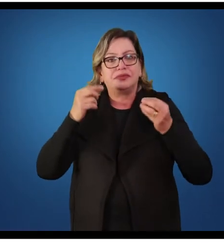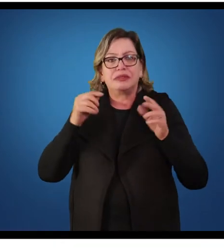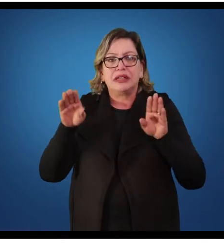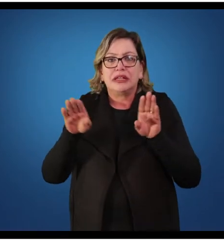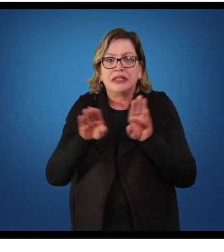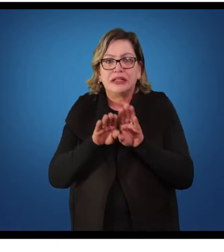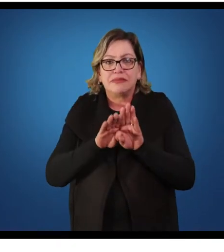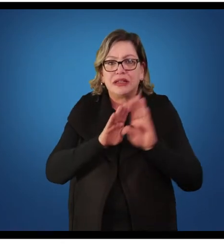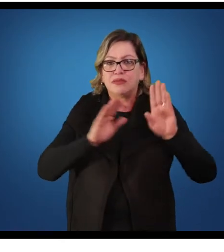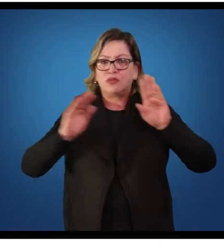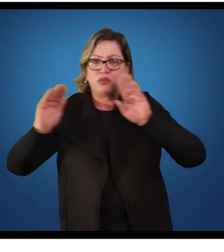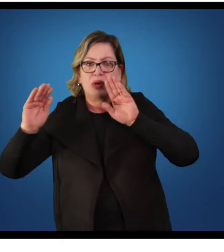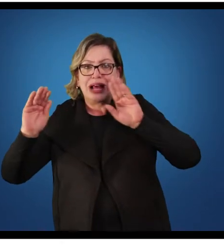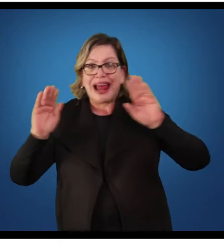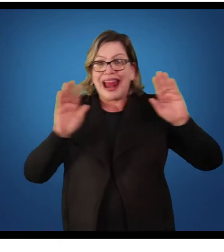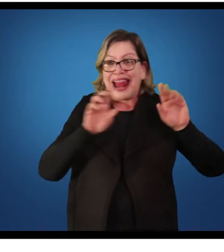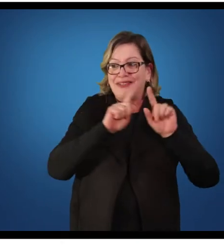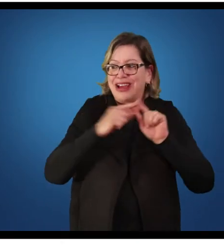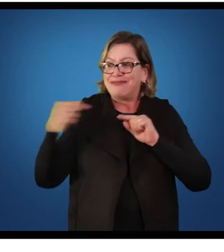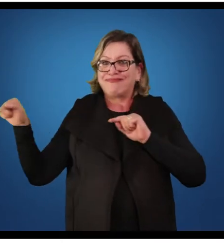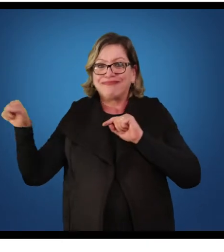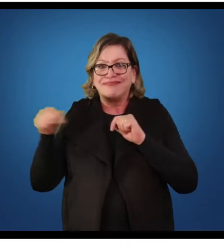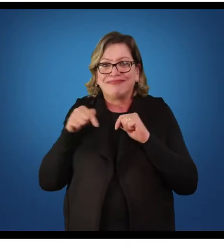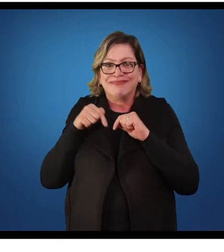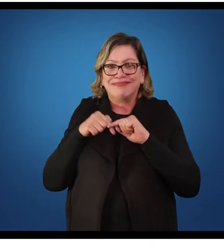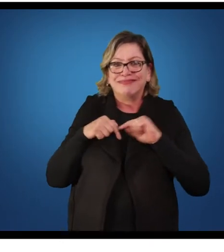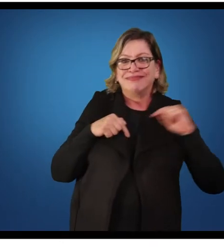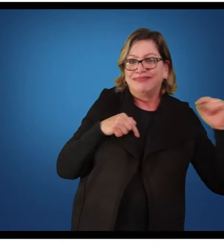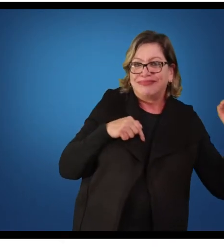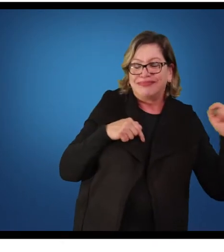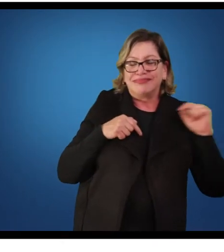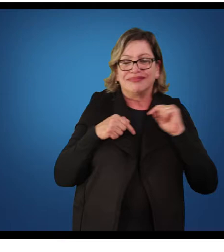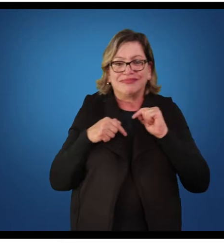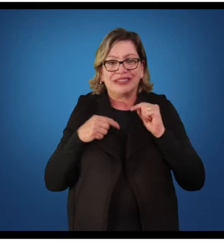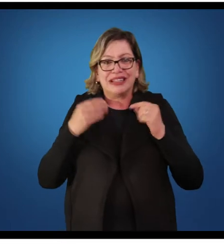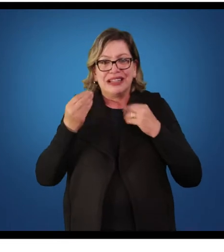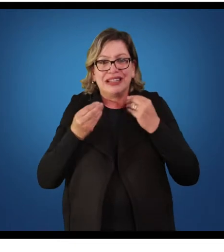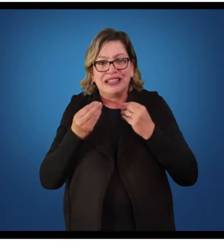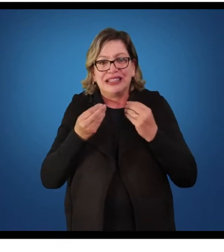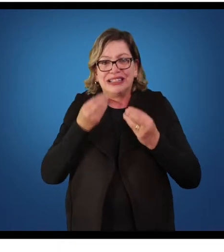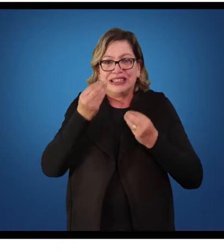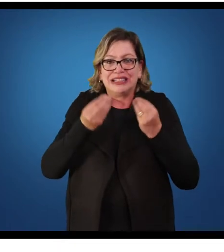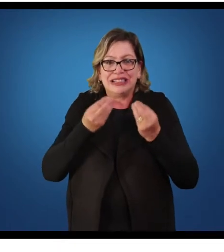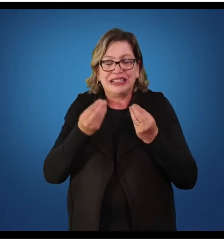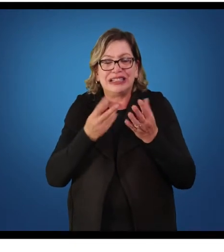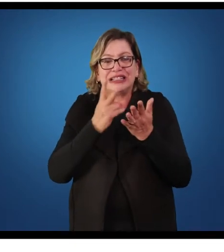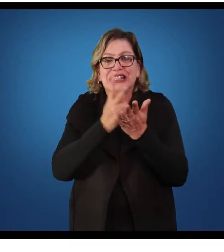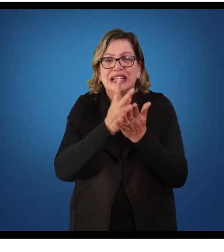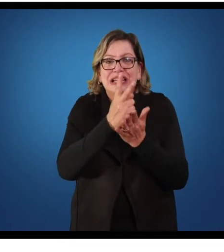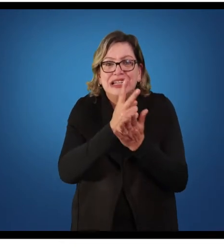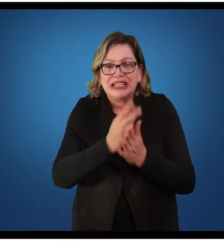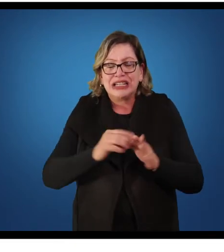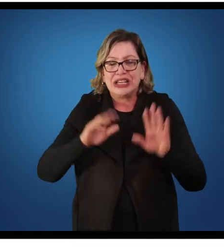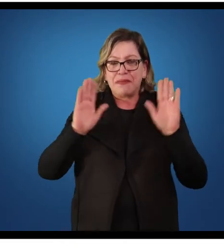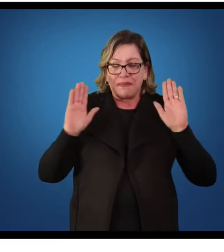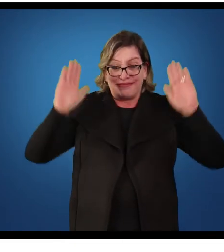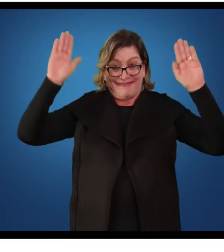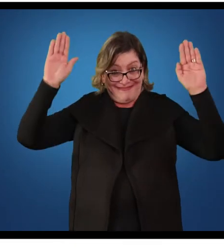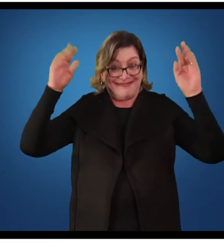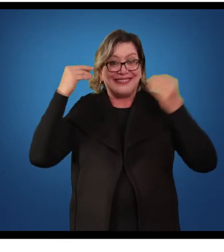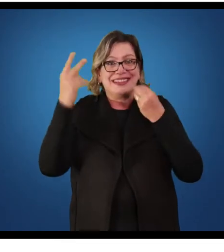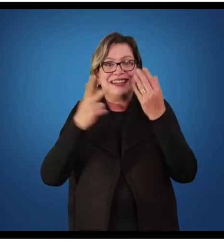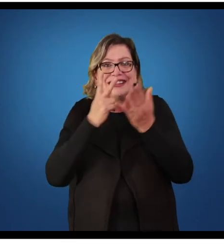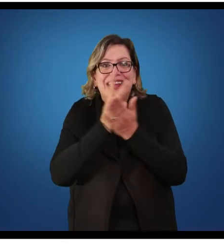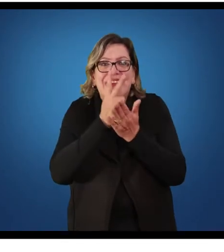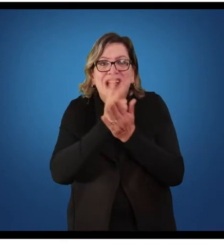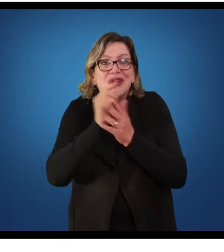e deslocamento para as laterais, né? Deslocamento para as laterais e braços erguidos, certo?